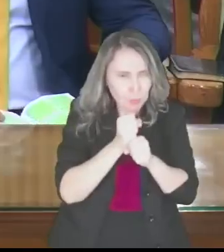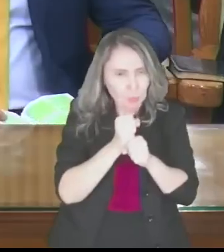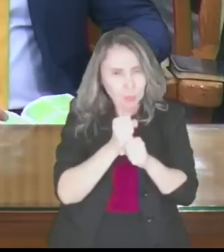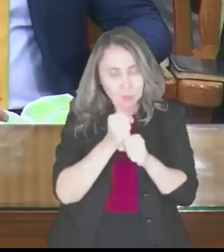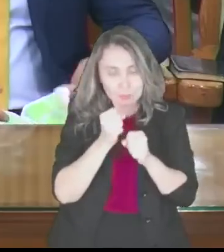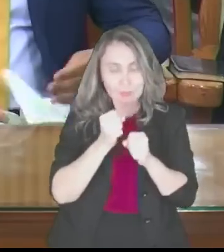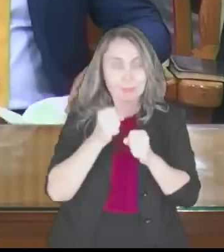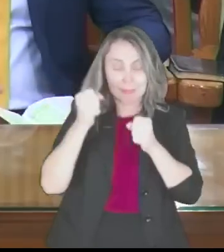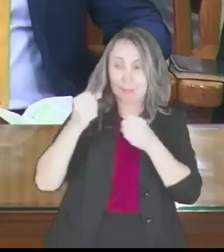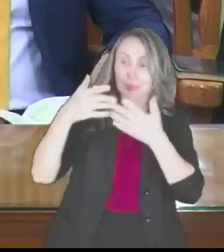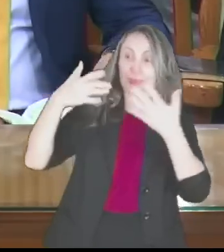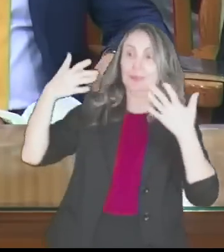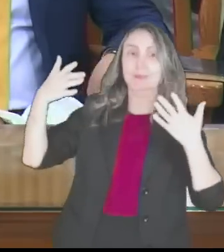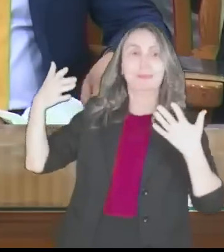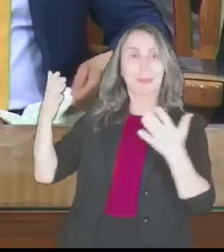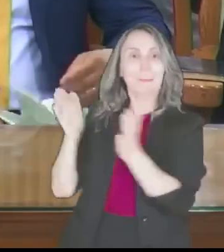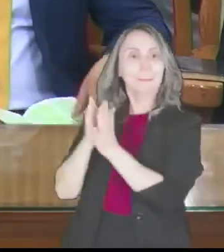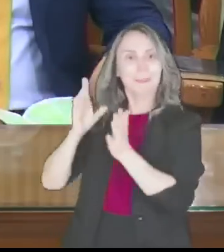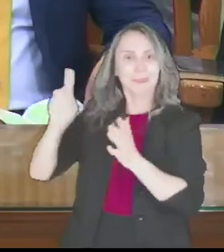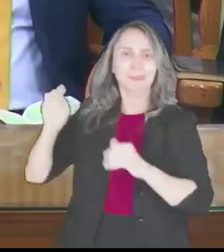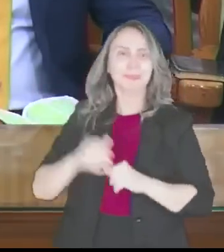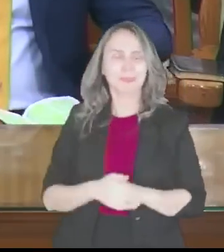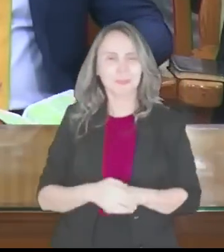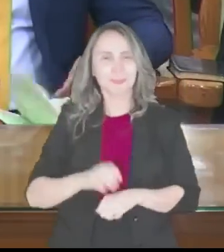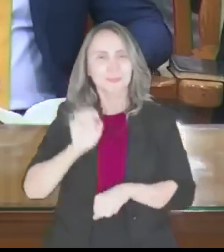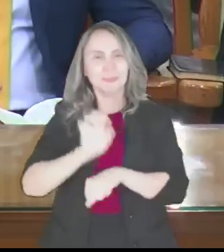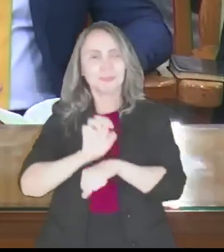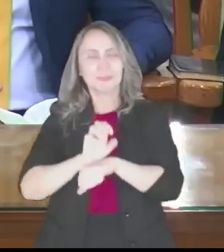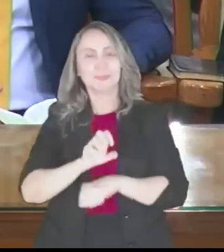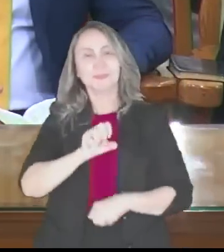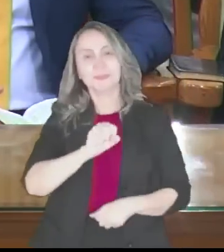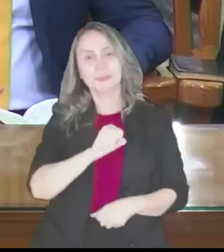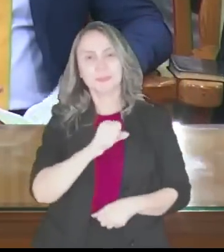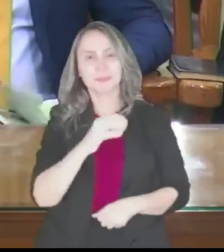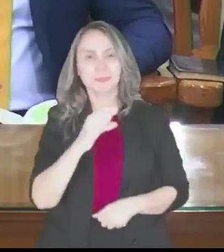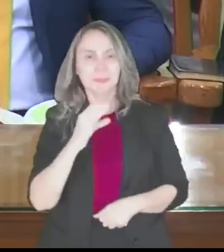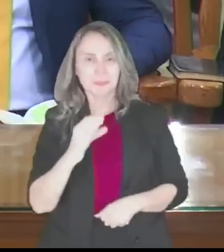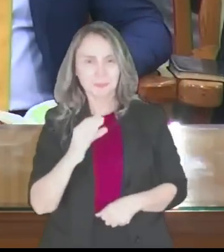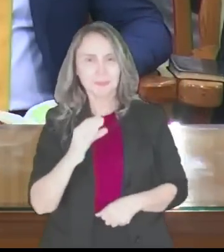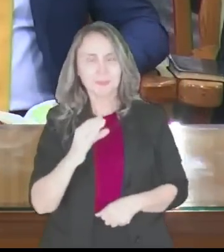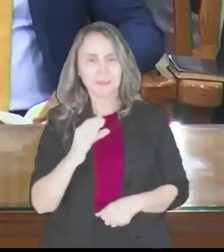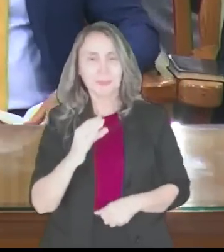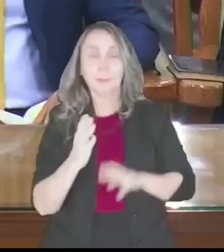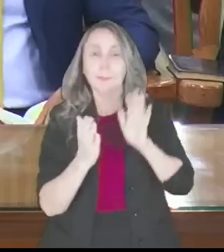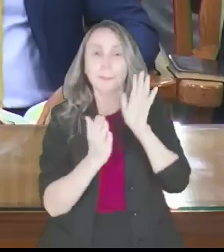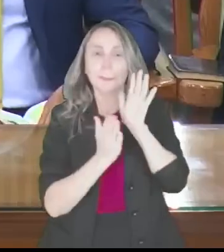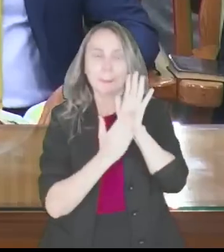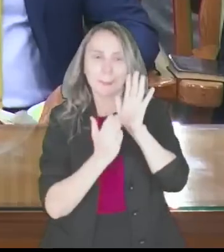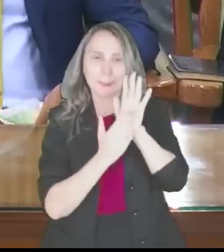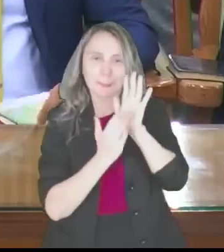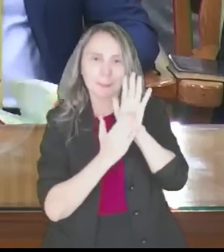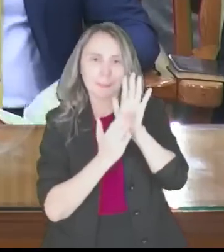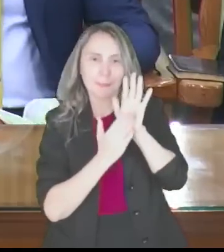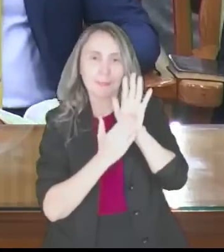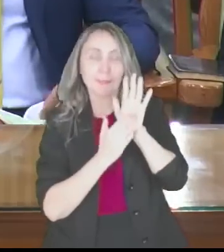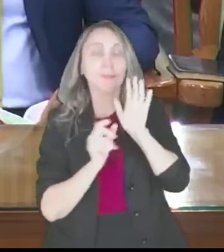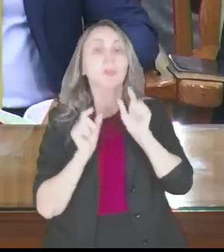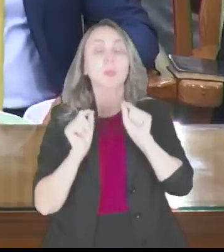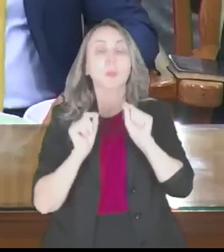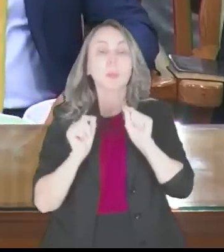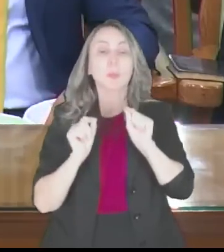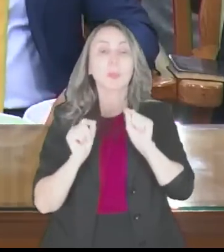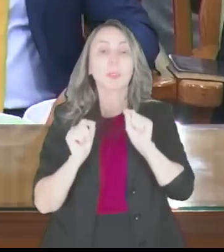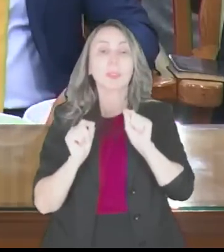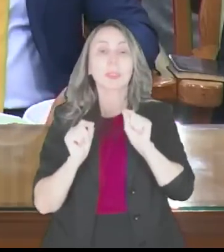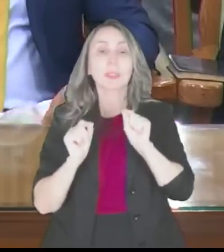Bíblia? No estado de Santa Catarina foi proposto, salvo o melhor juízo, foi proposto para tirar a Bíblia de todas